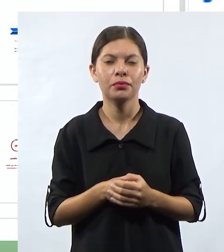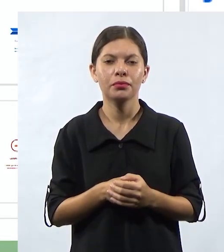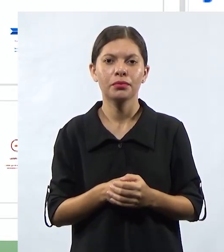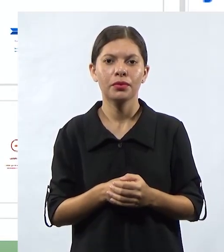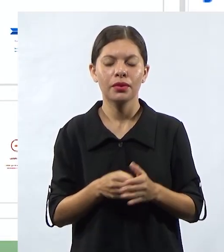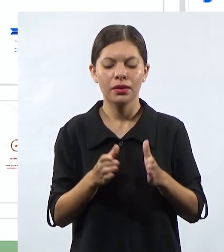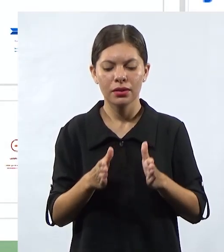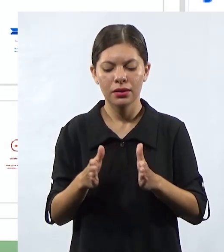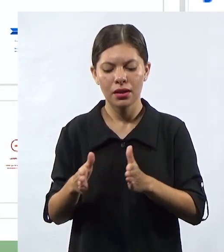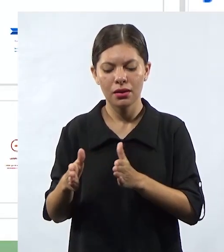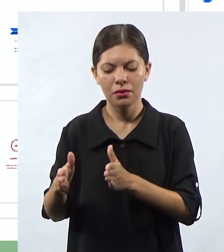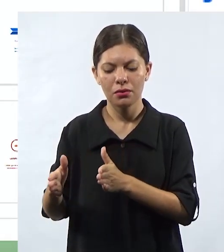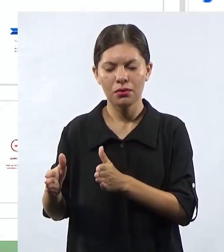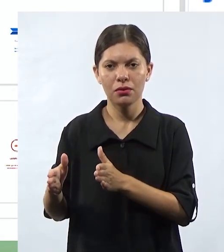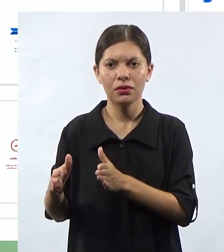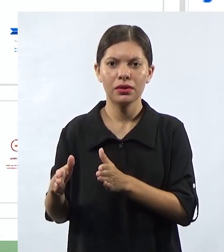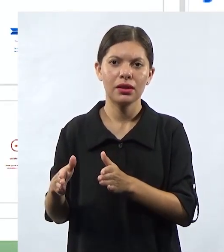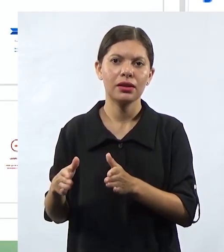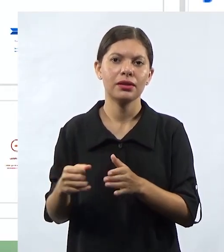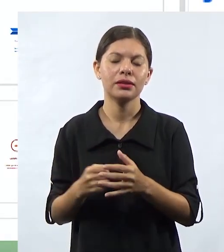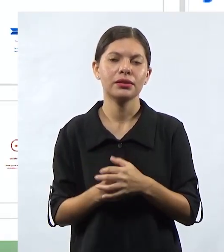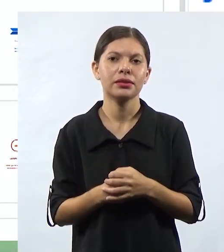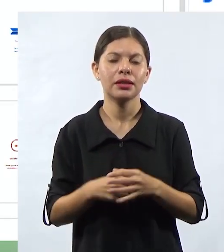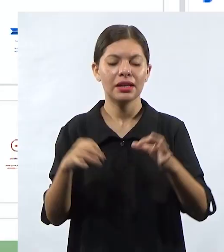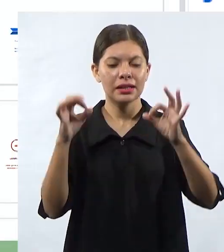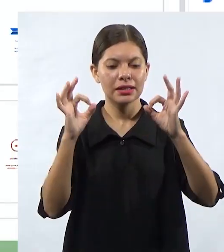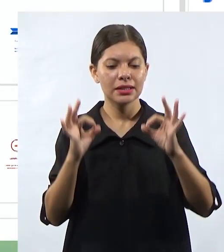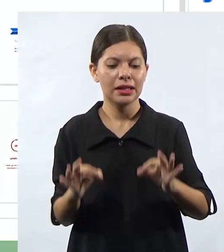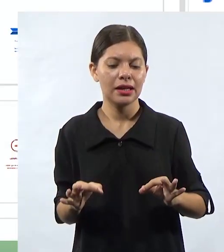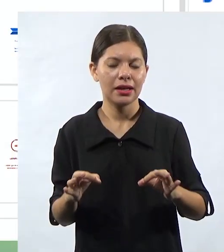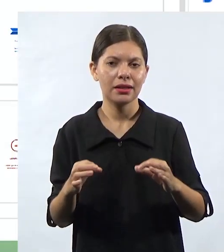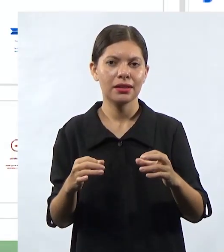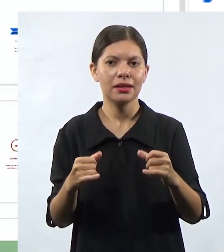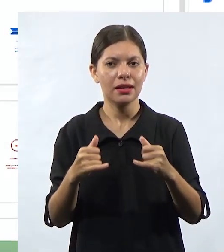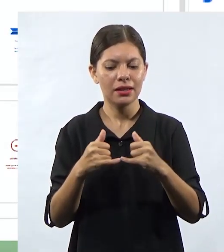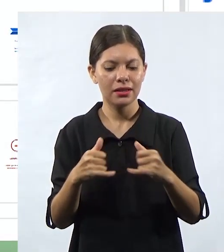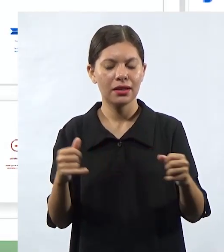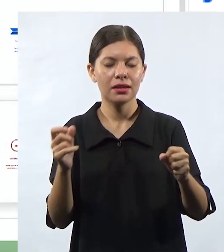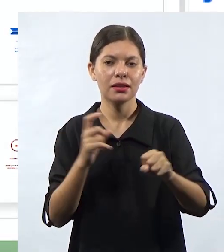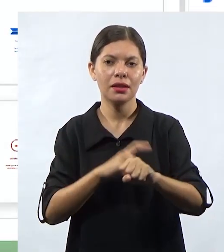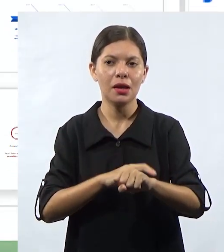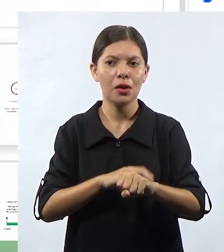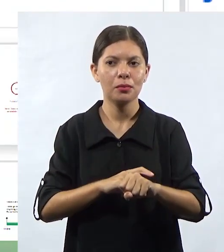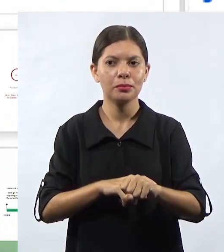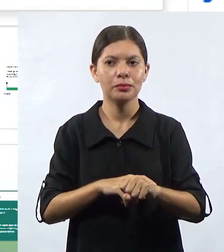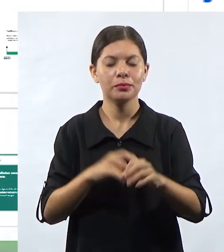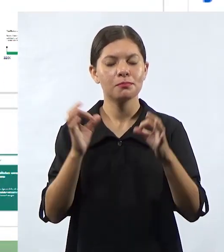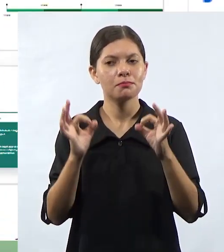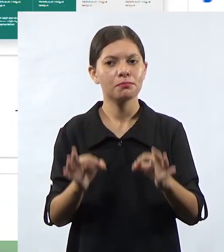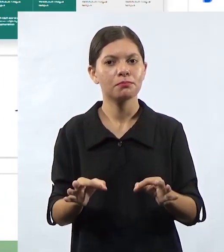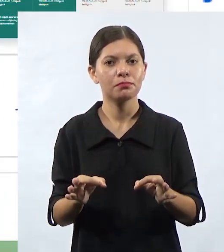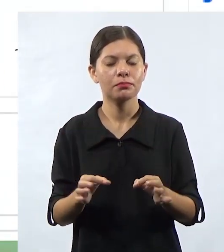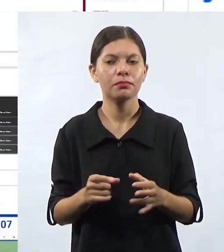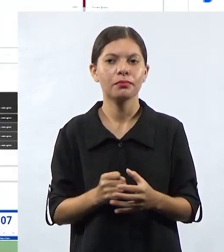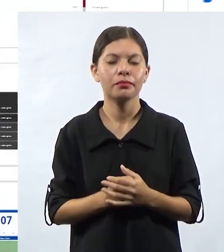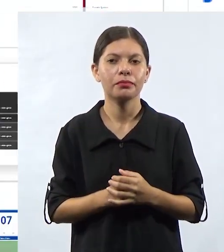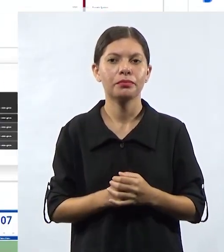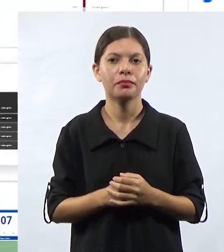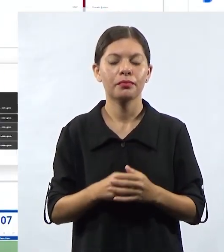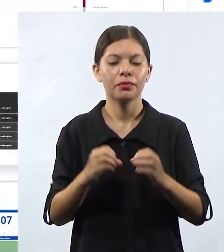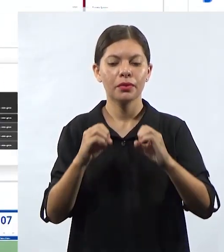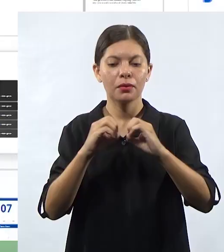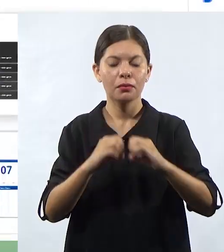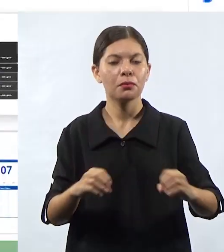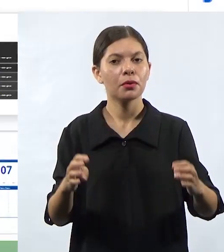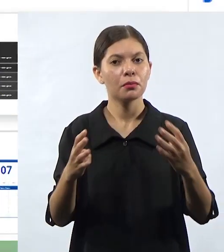que eu tiro a sequência, ela já não é linha do tempo, tá bom? Então, ele tem alguns, o